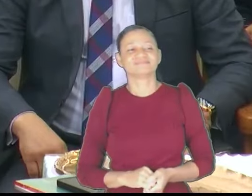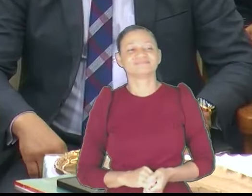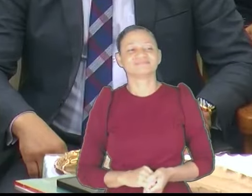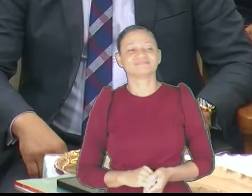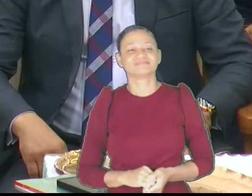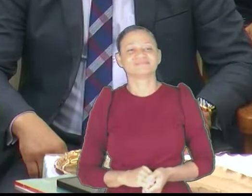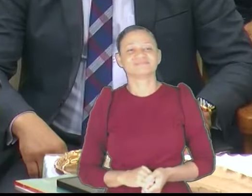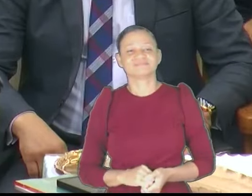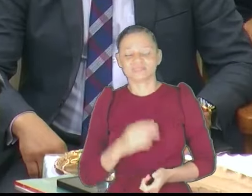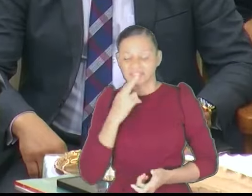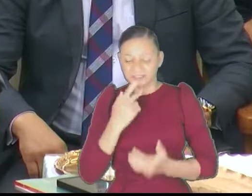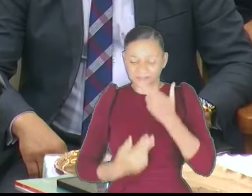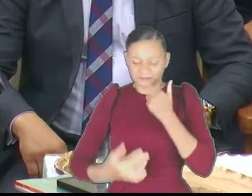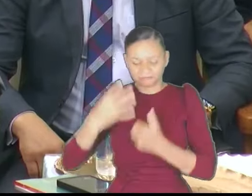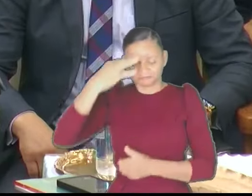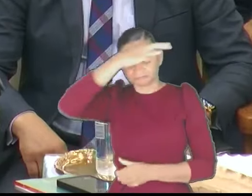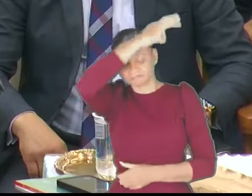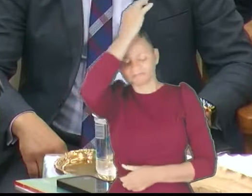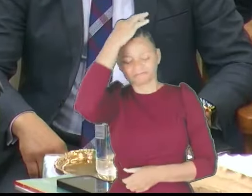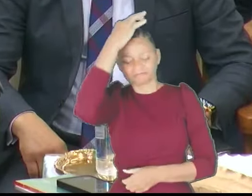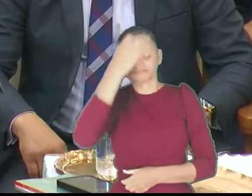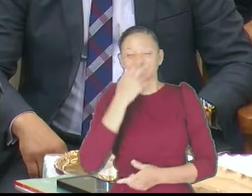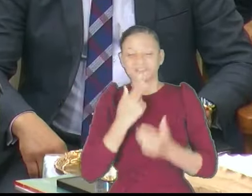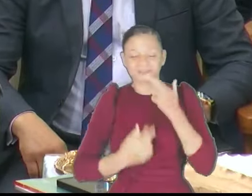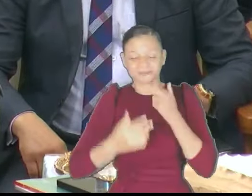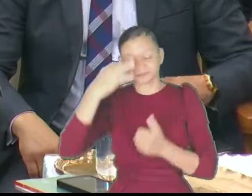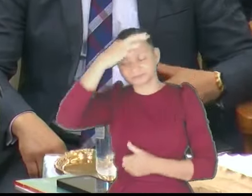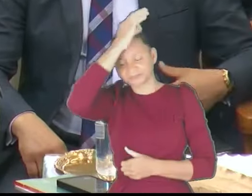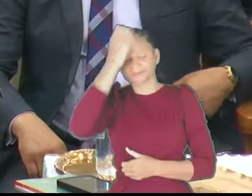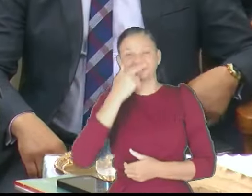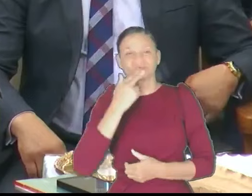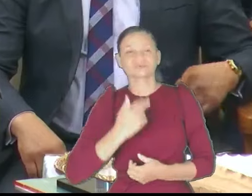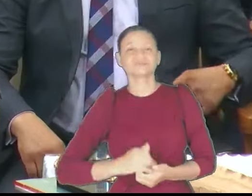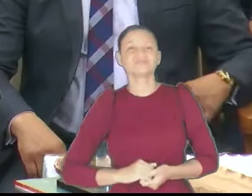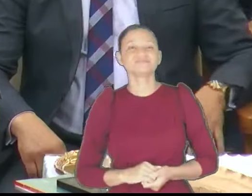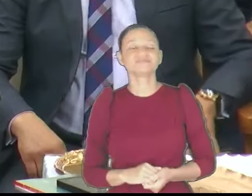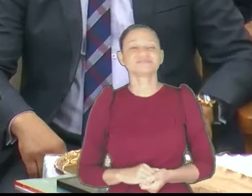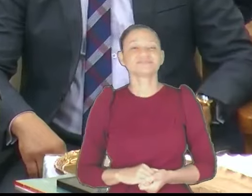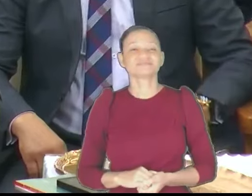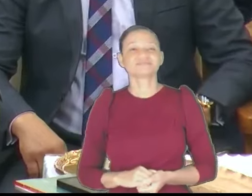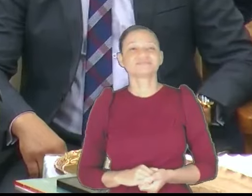Na mãe tui pra ma sopri pra ma pa condandar.